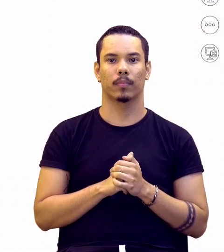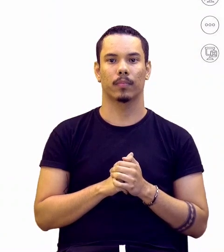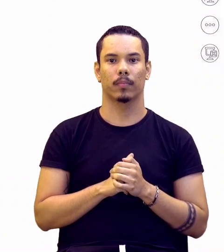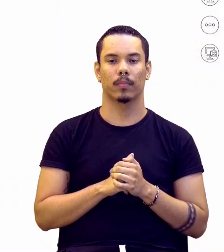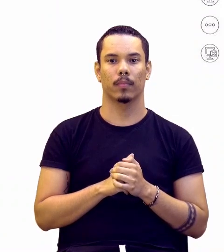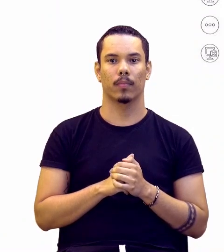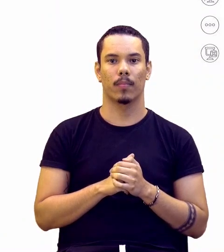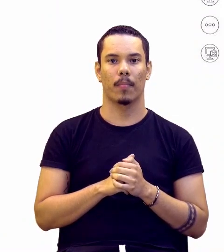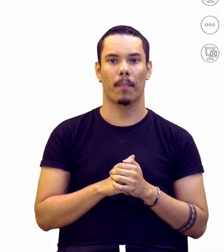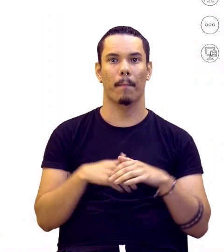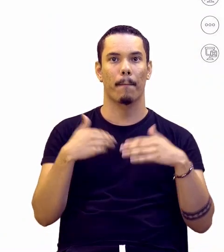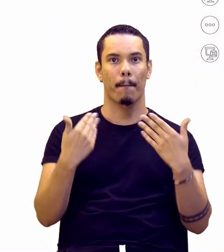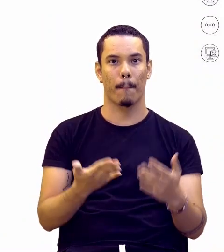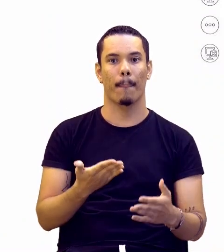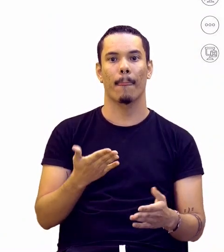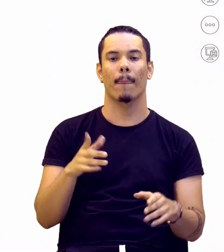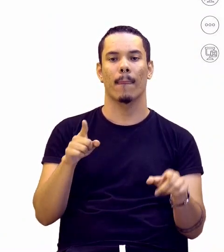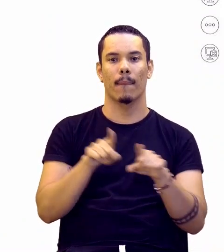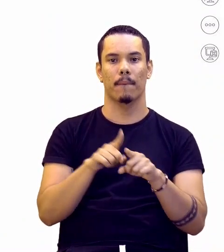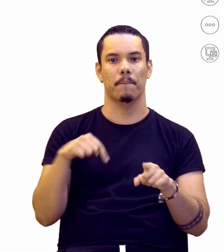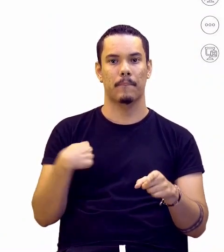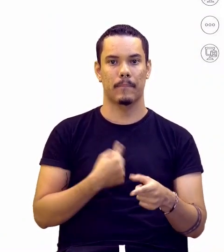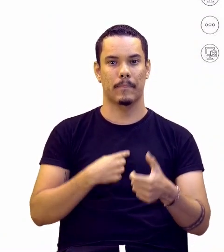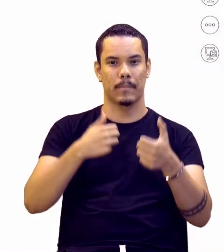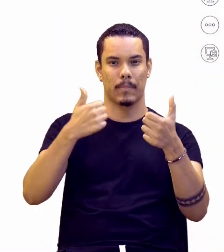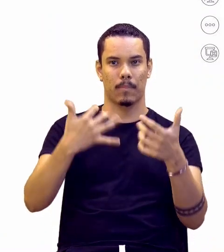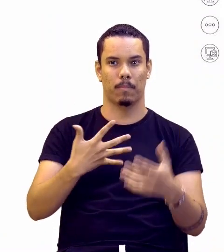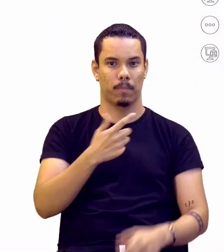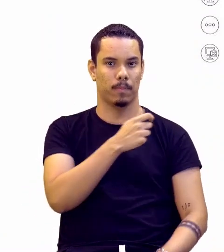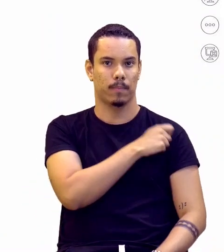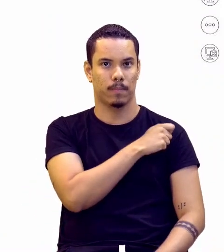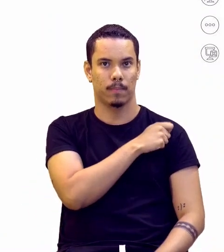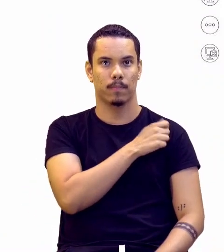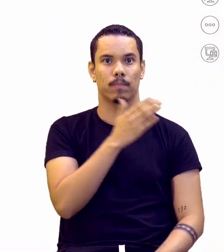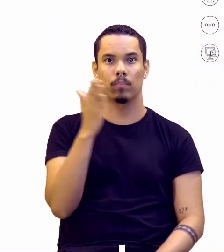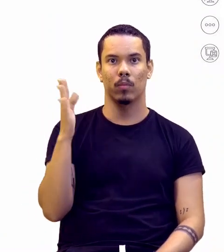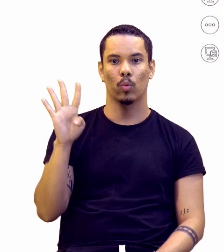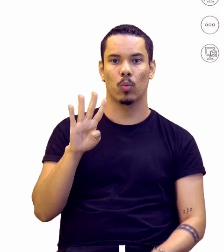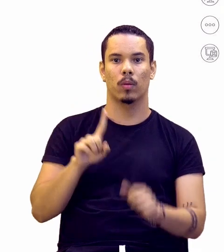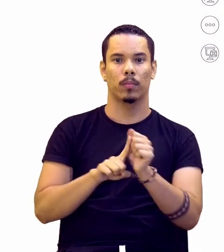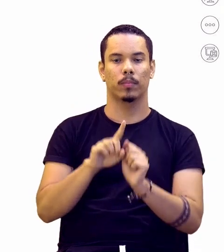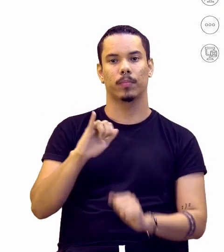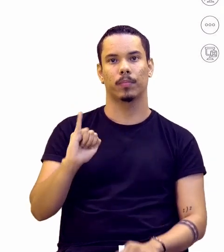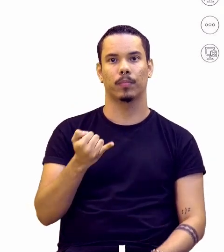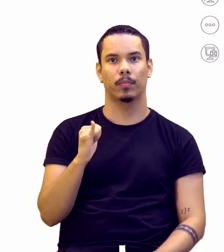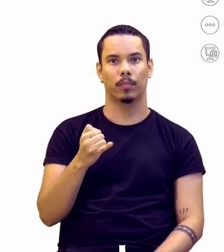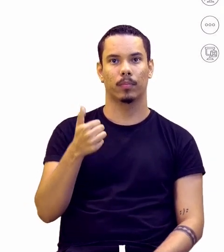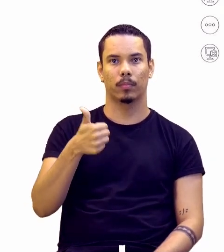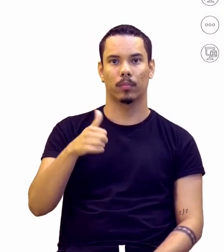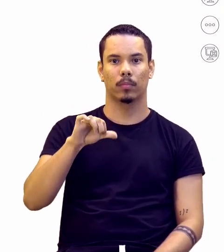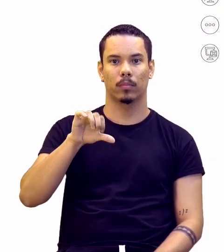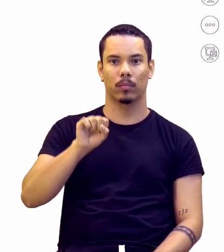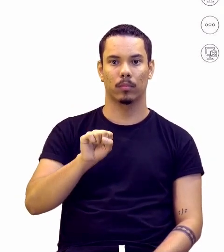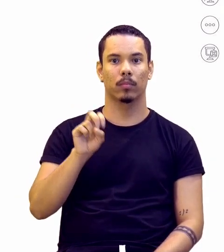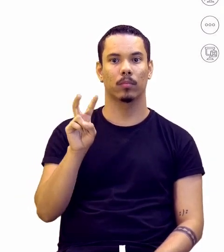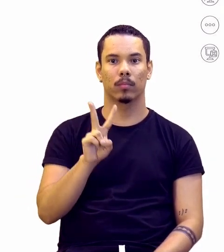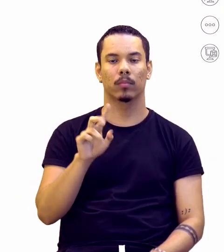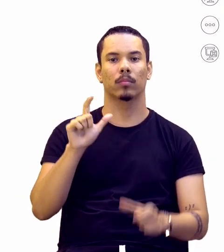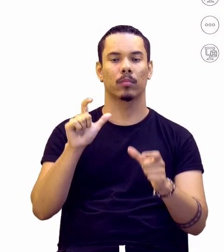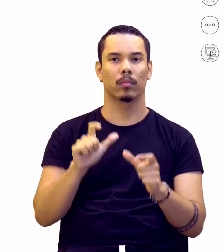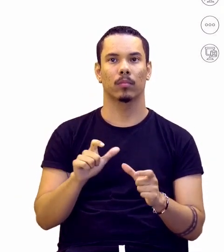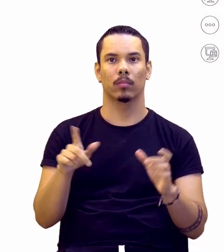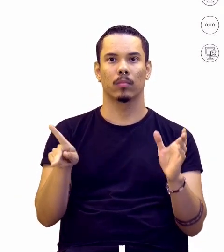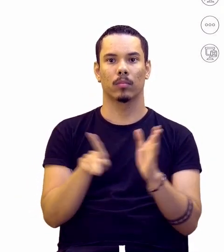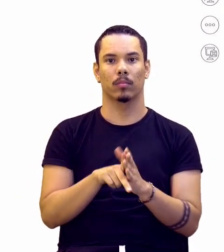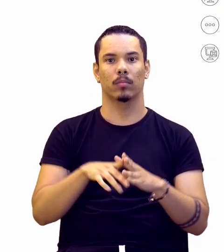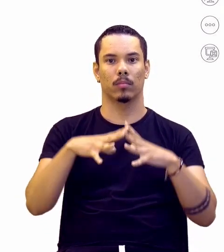Bem, aí nós falamos para os nossos alunos que em 4 de janeiro de 82, no Palácio Presidente Vargas, em